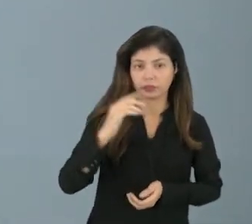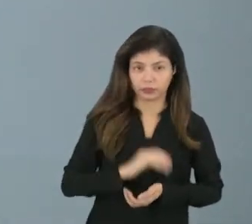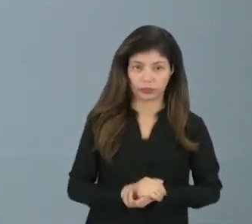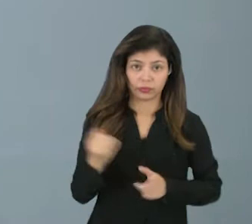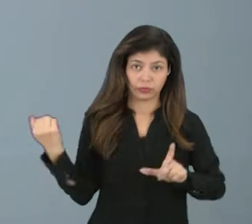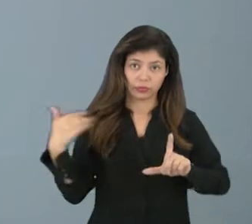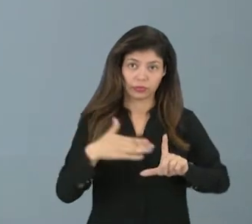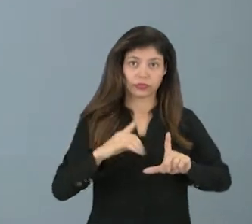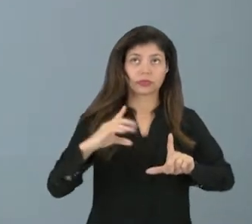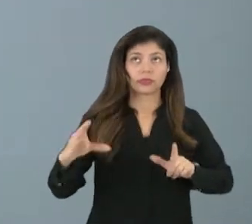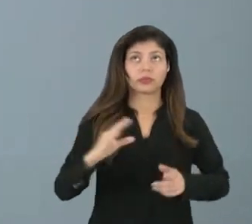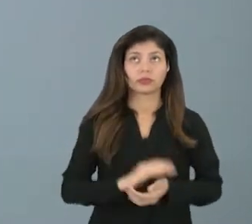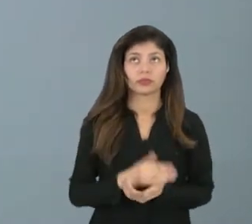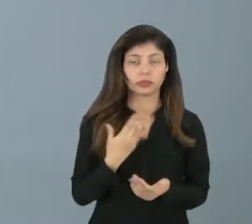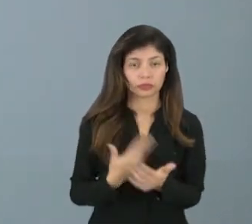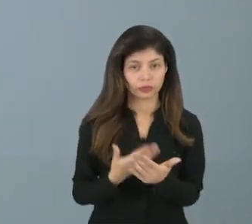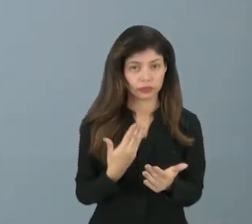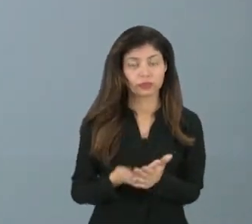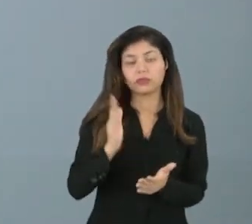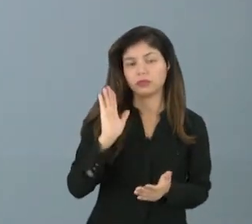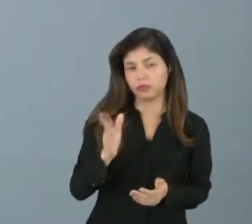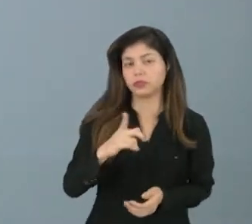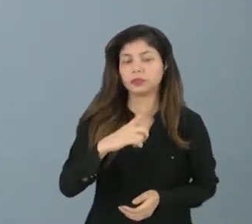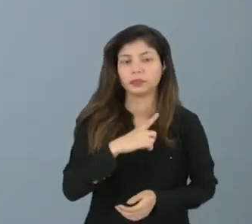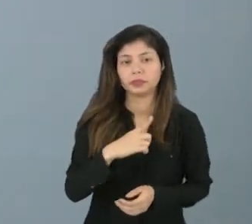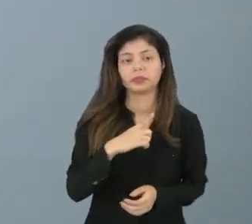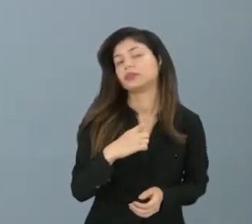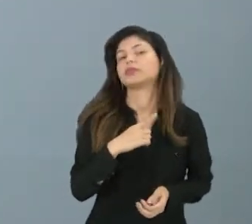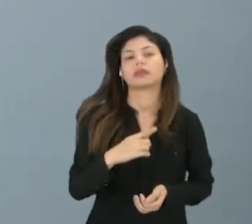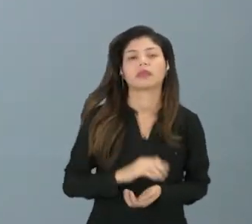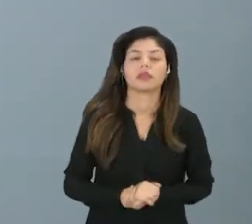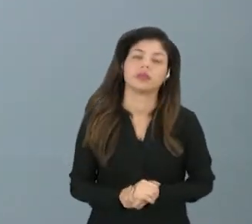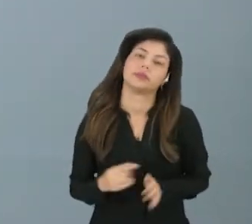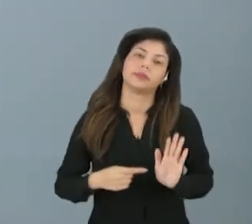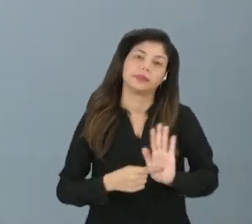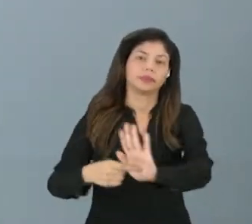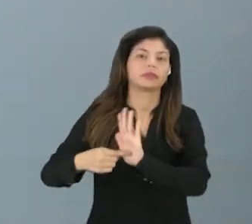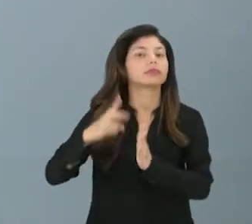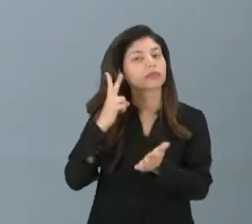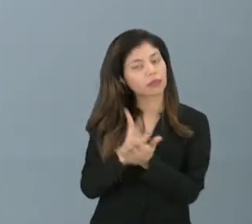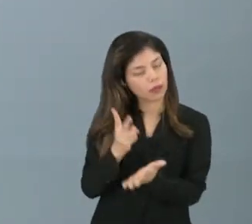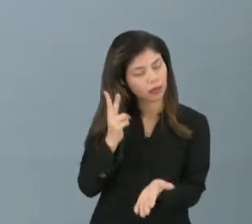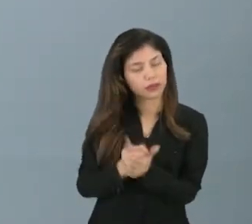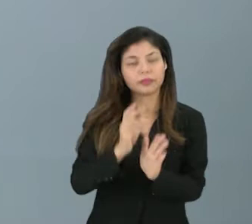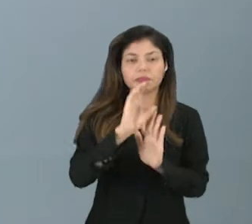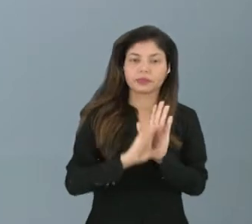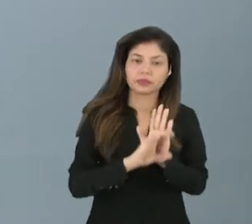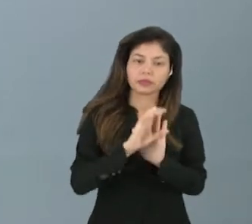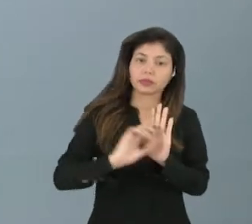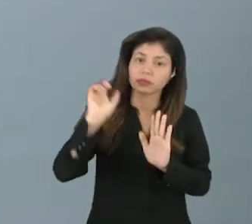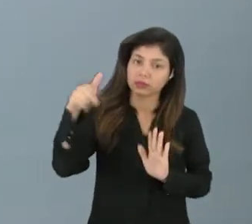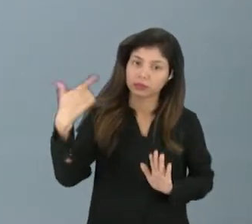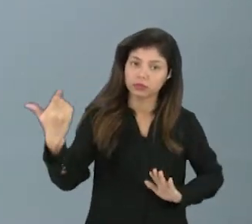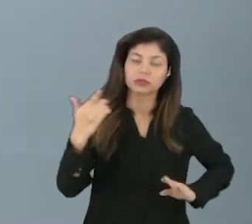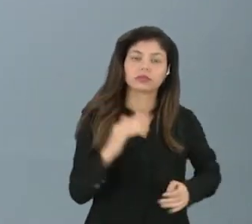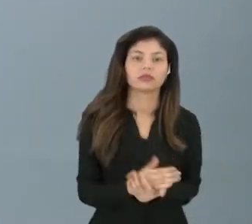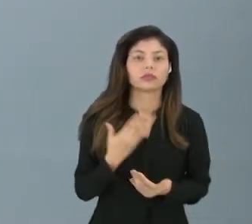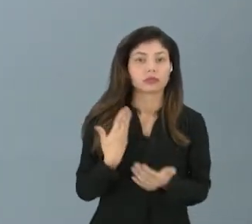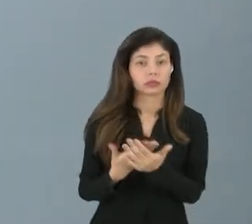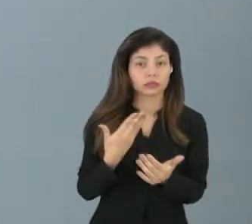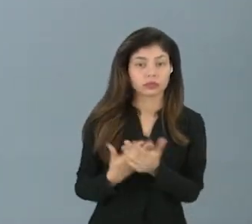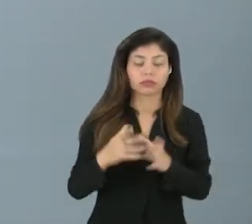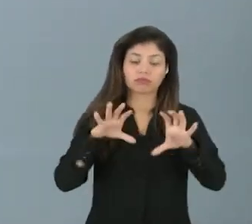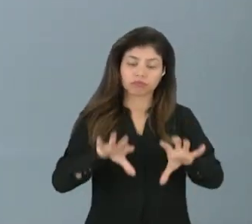plataforma Eduque as aulas que já estão disponíveis lá, até porque uma aula sempre aparece um conceito ou outro das aulas que estão